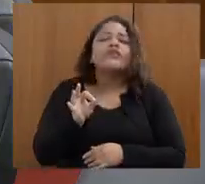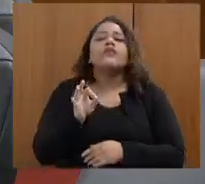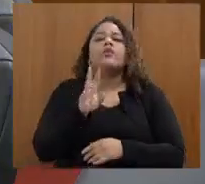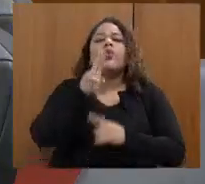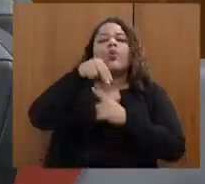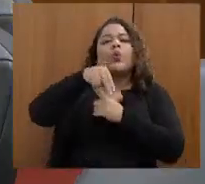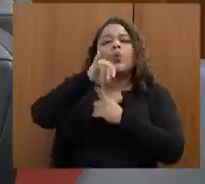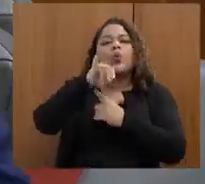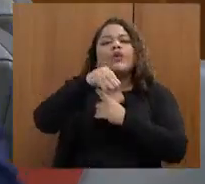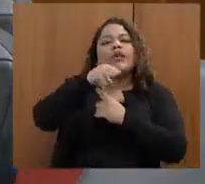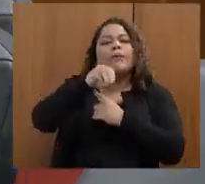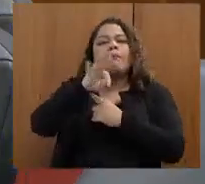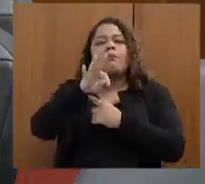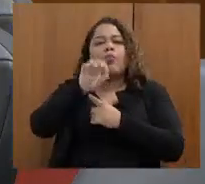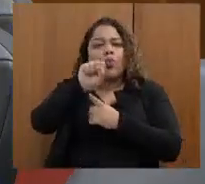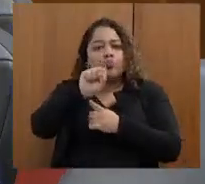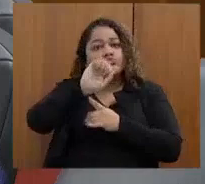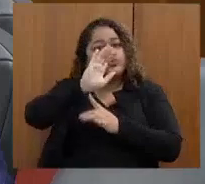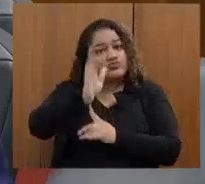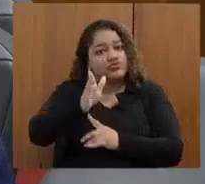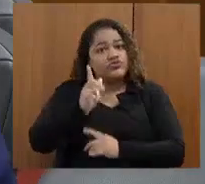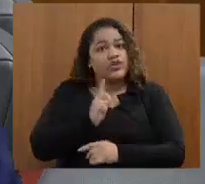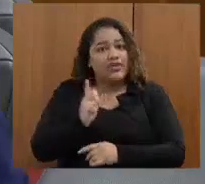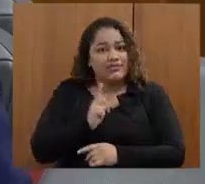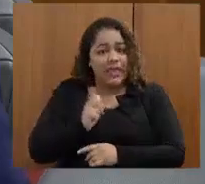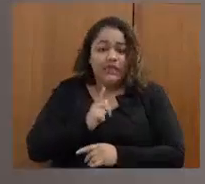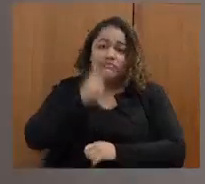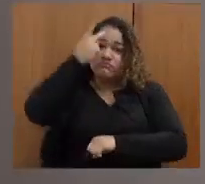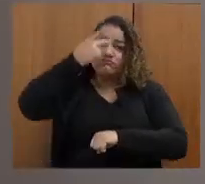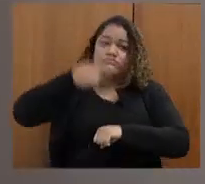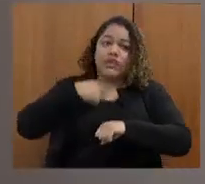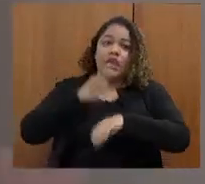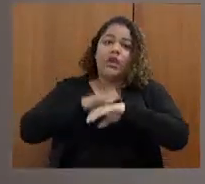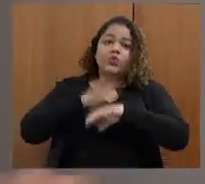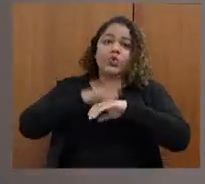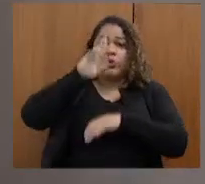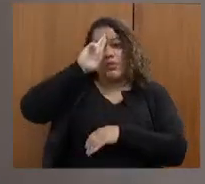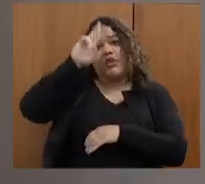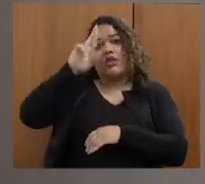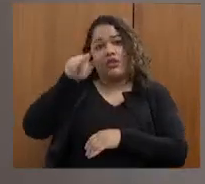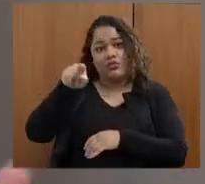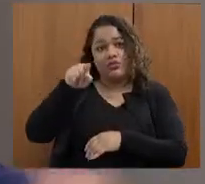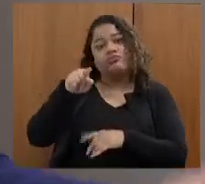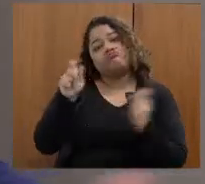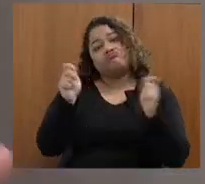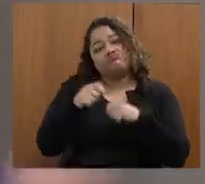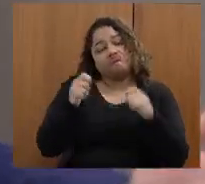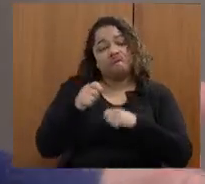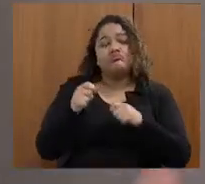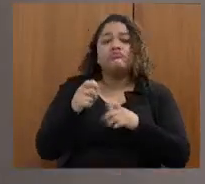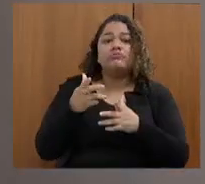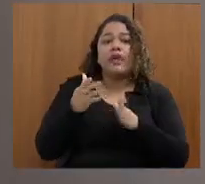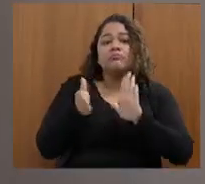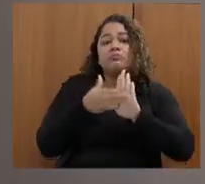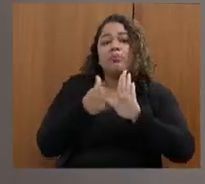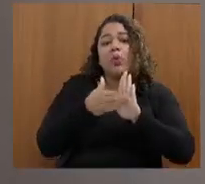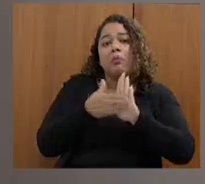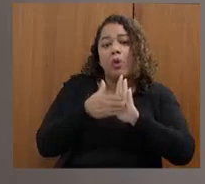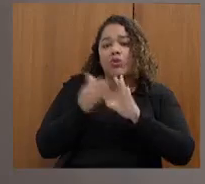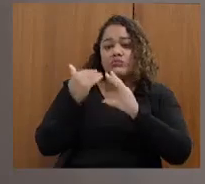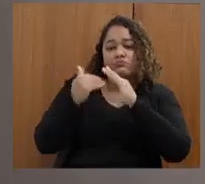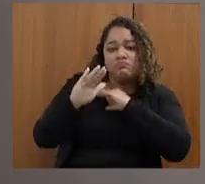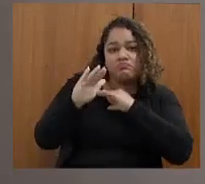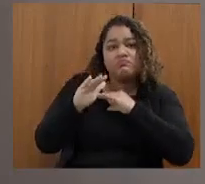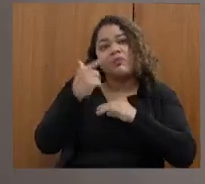Wagner que já funciona cabe da autonomia do gestor eu acho que vale encaminhamos uma uma proposta quem sabe